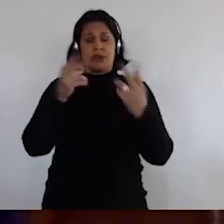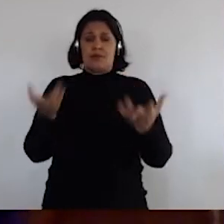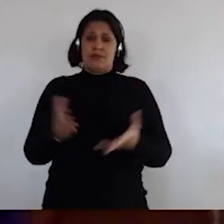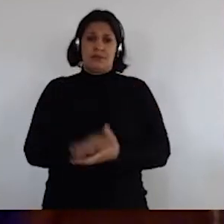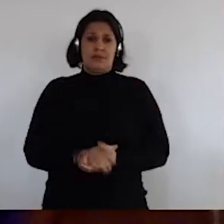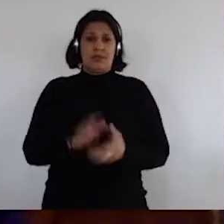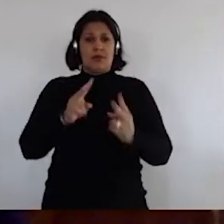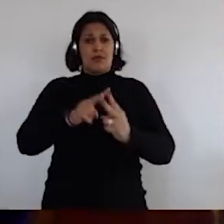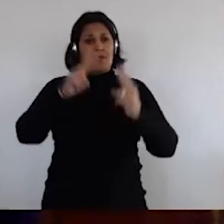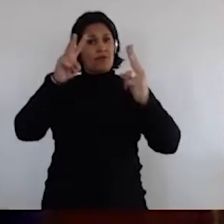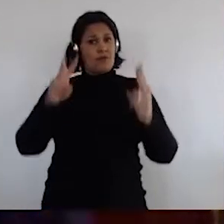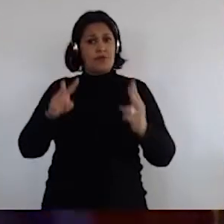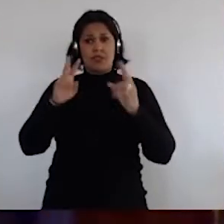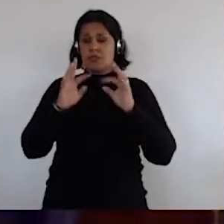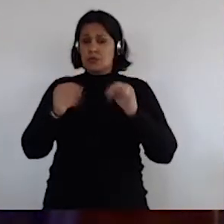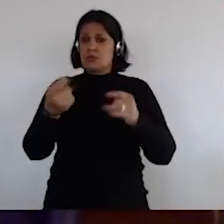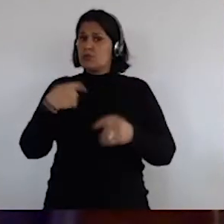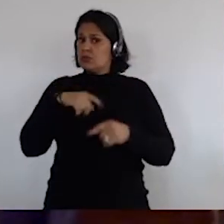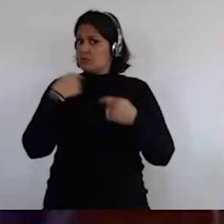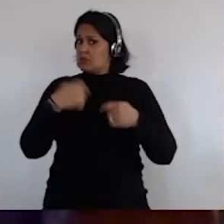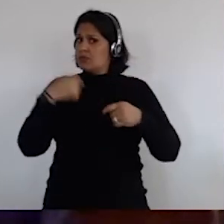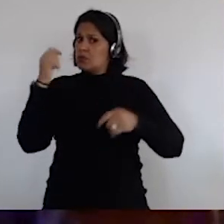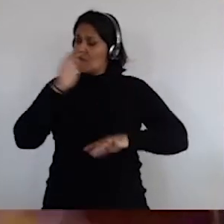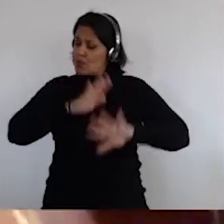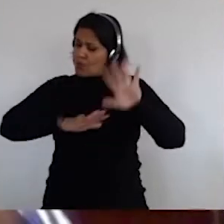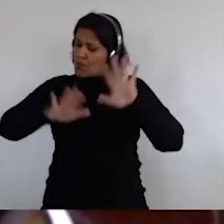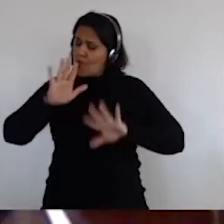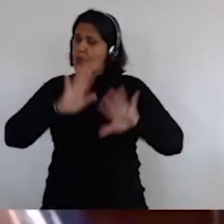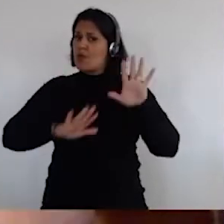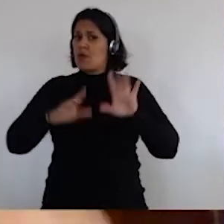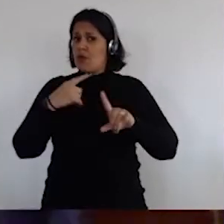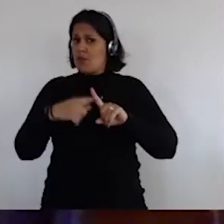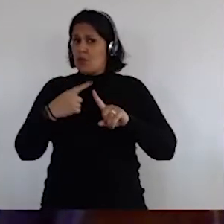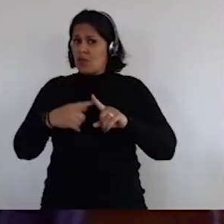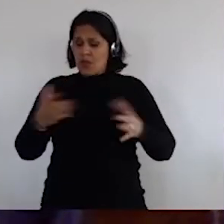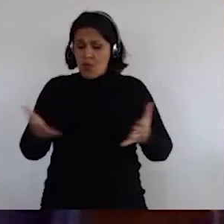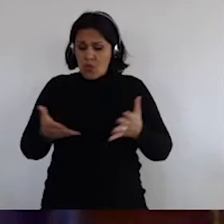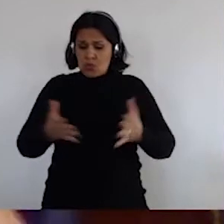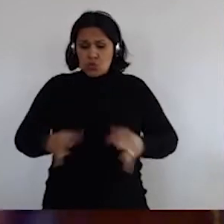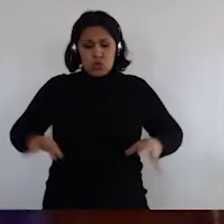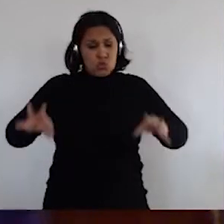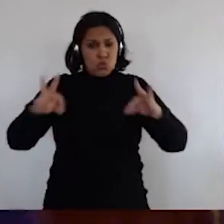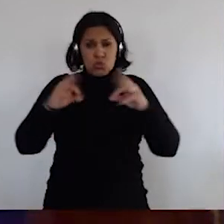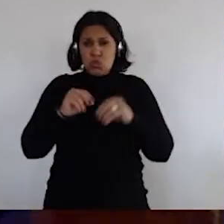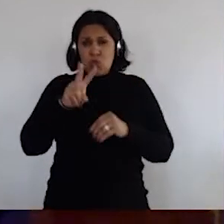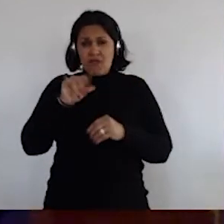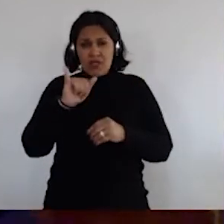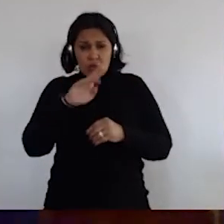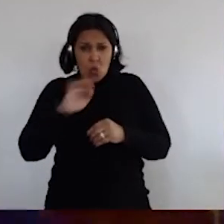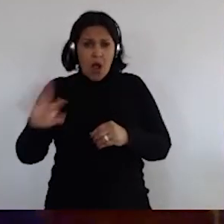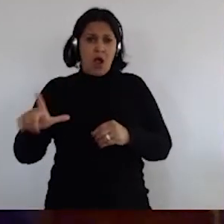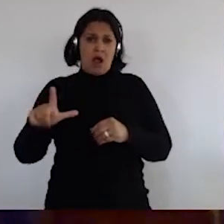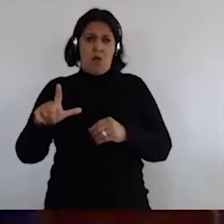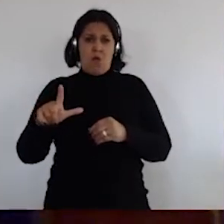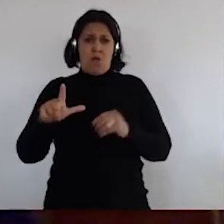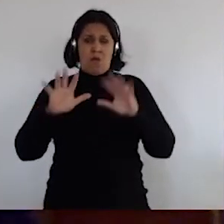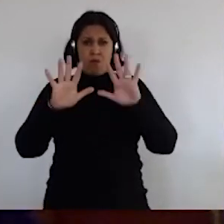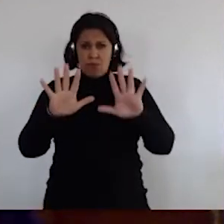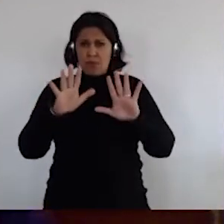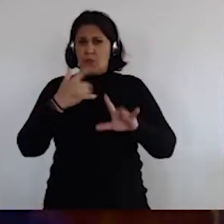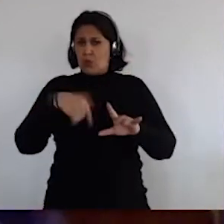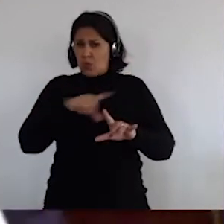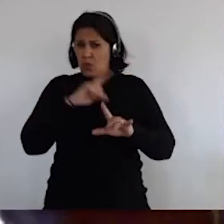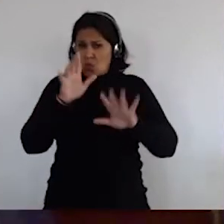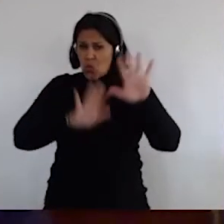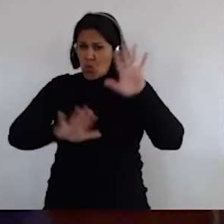ter muito cuidado para que esta virtualização ela não sirva, num primeiro momento,